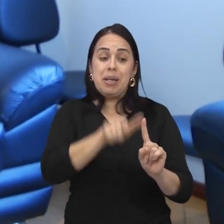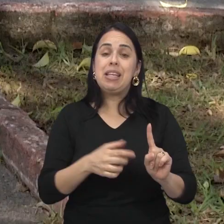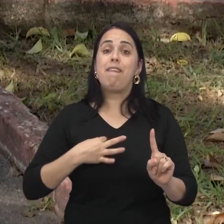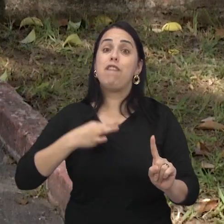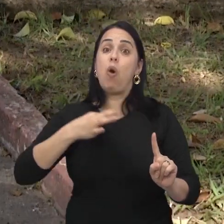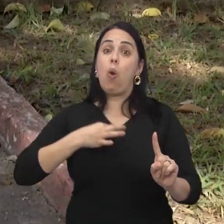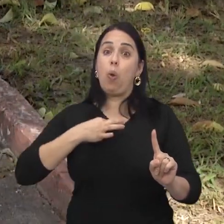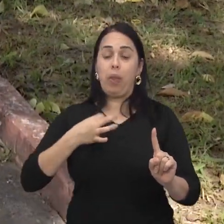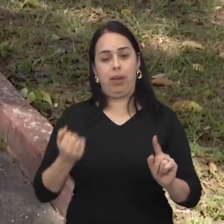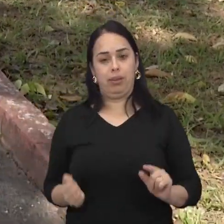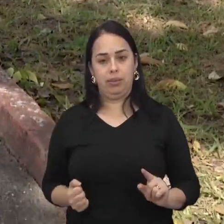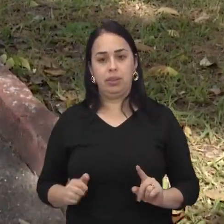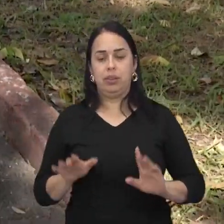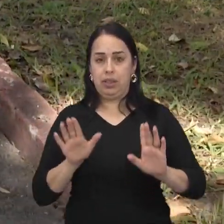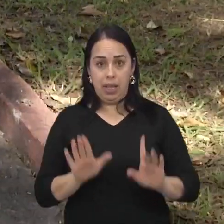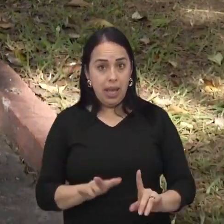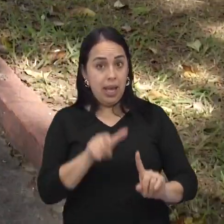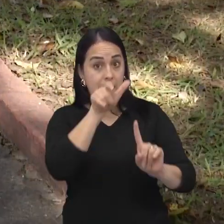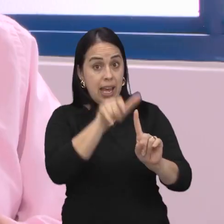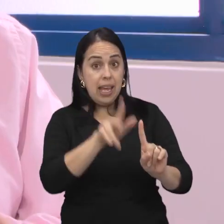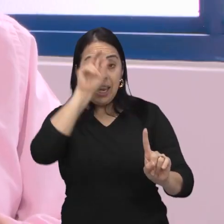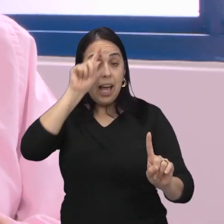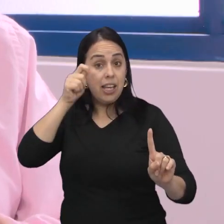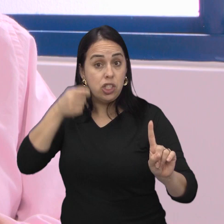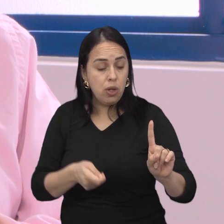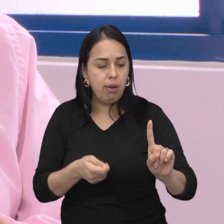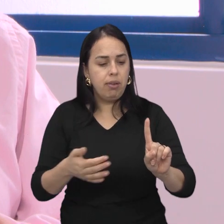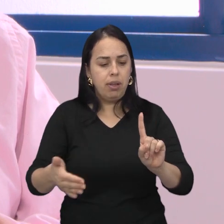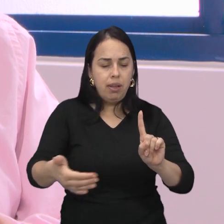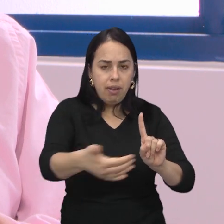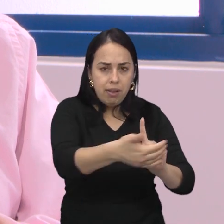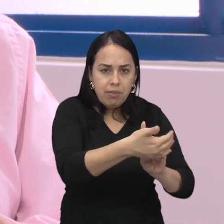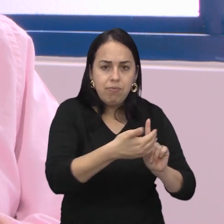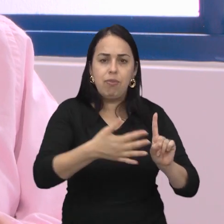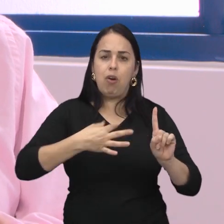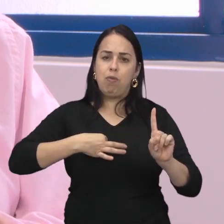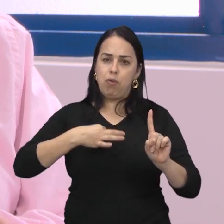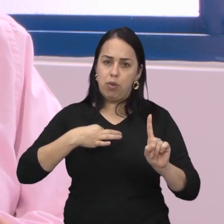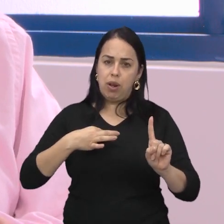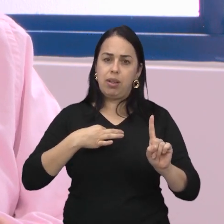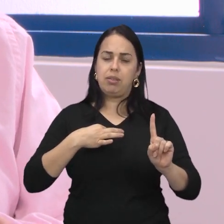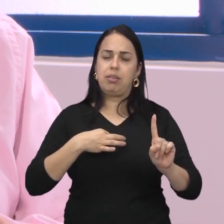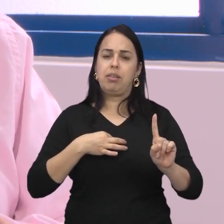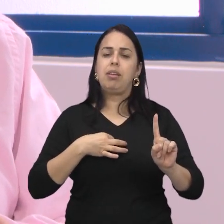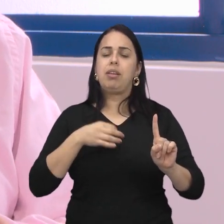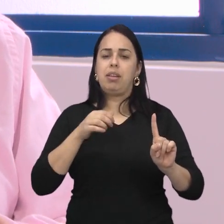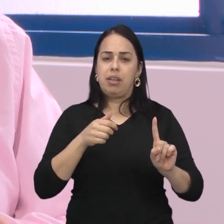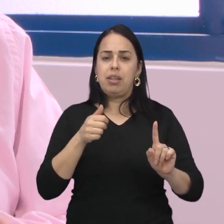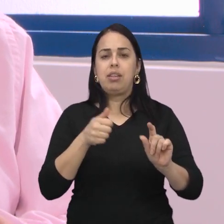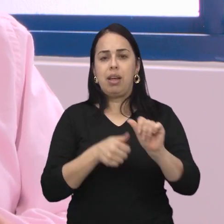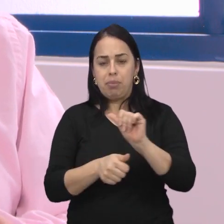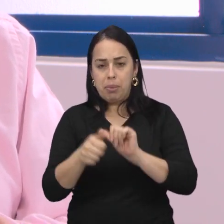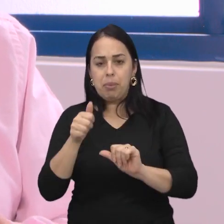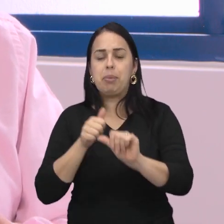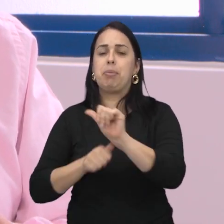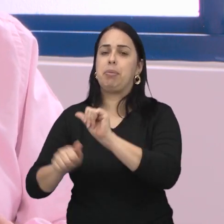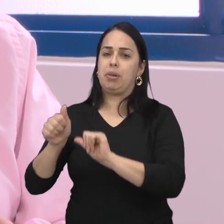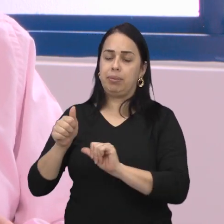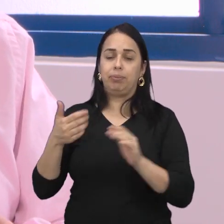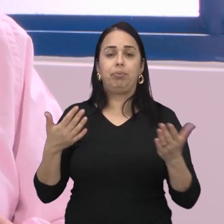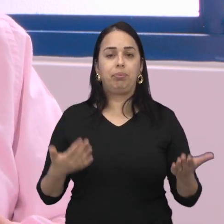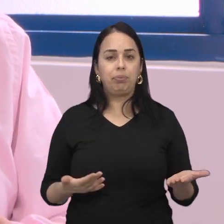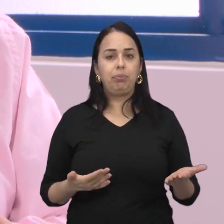indivíduo aconteça de forma voluntária. É um acolhimento voluntário e transitório dentro